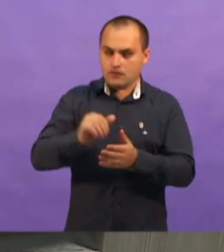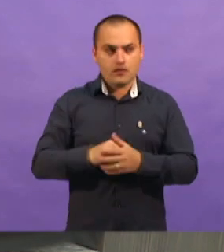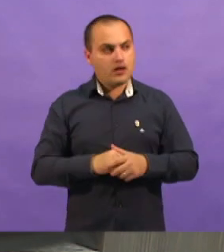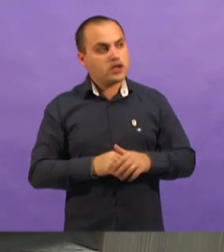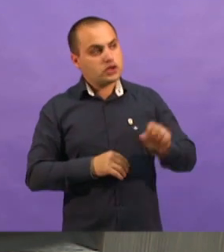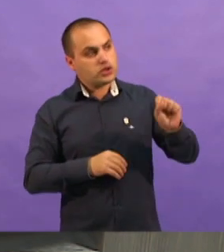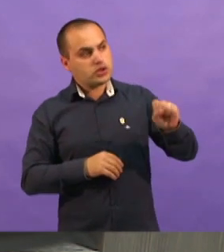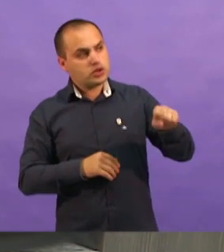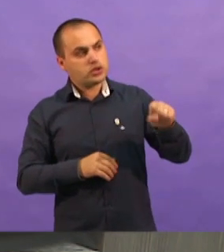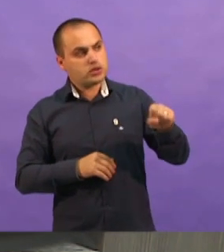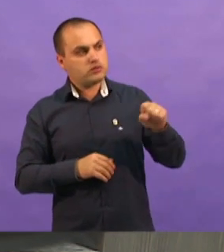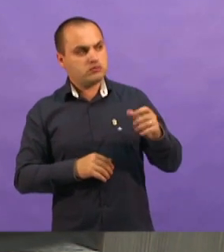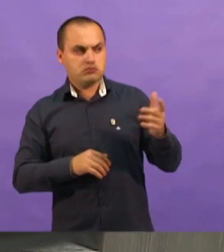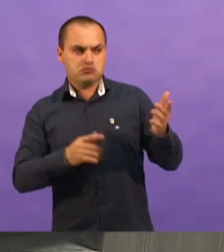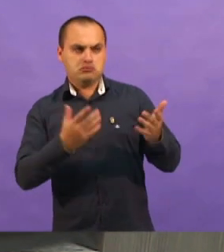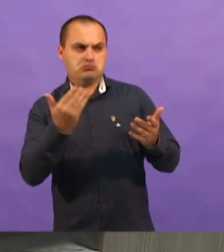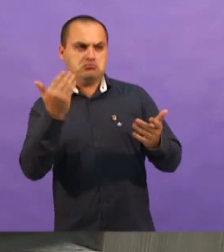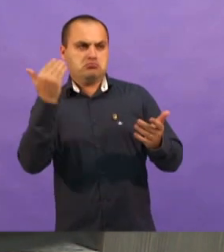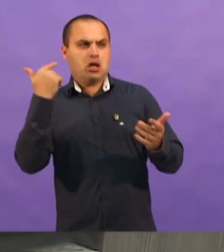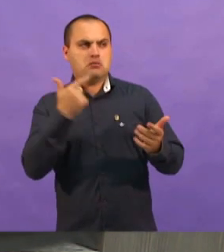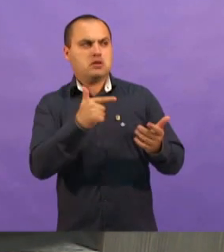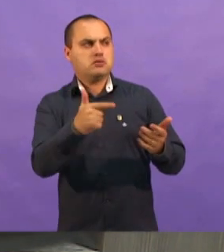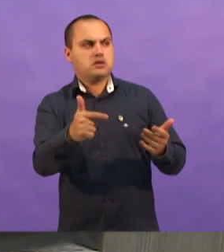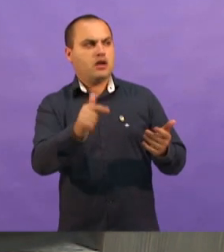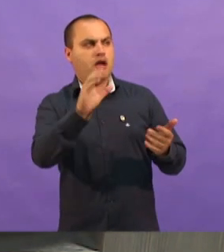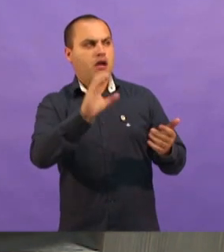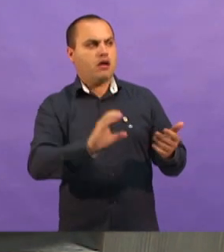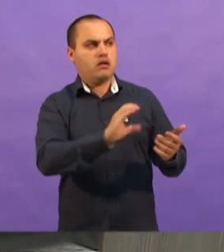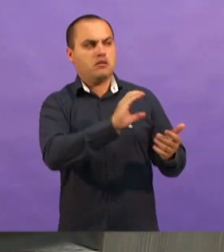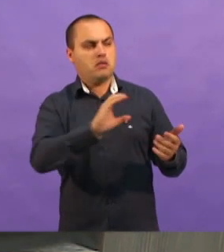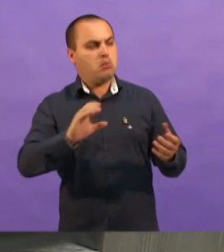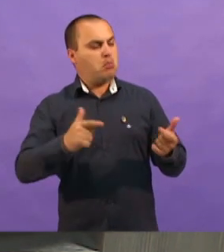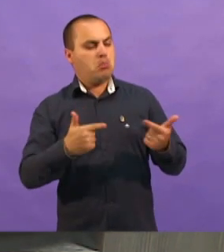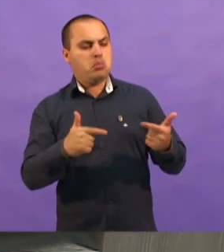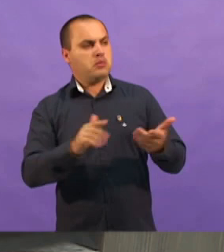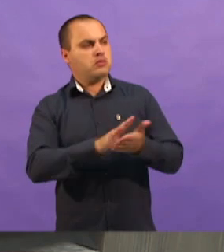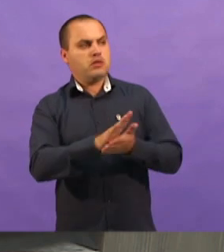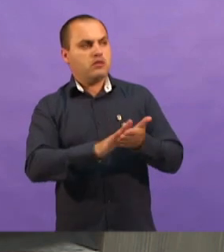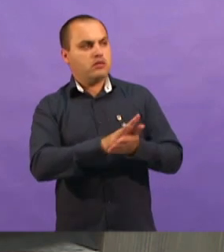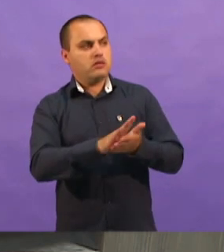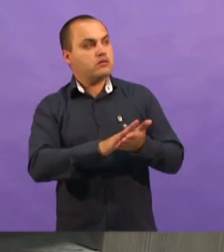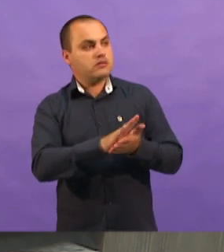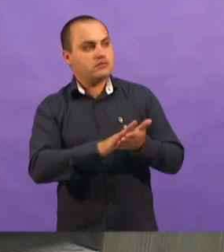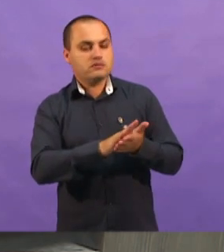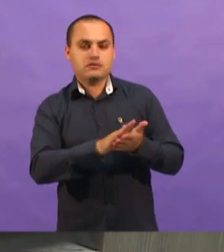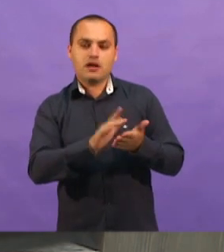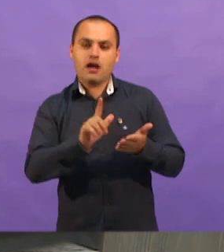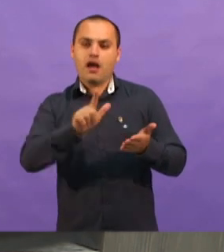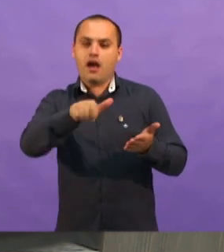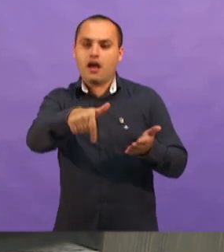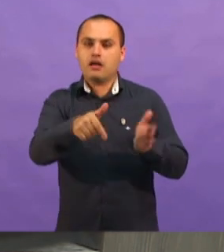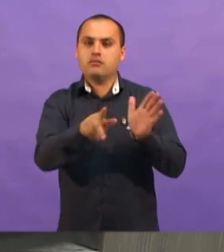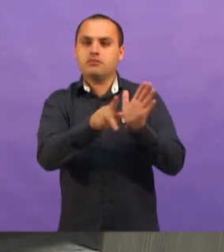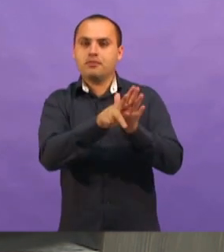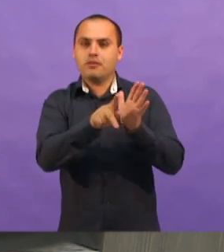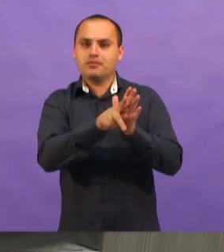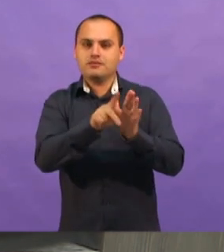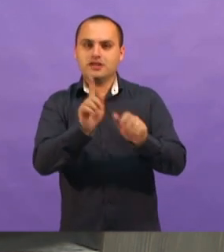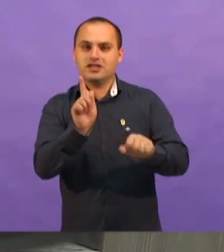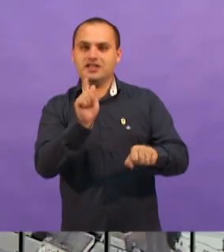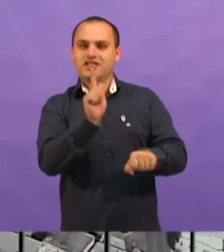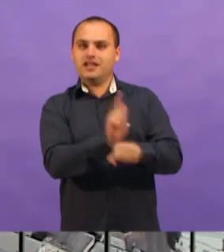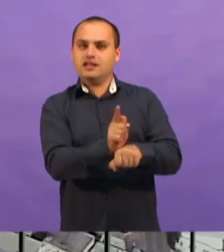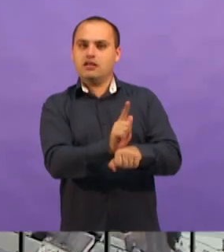tinha cartório, você não tinha nada à época. E era de vontade dos editores dar continuidade a essa